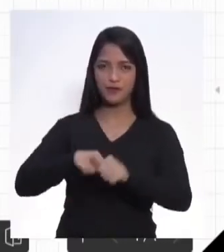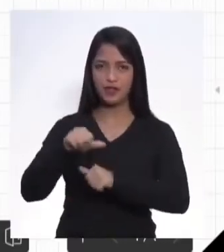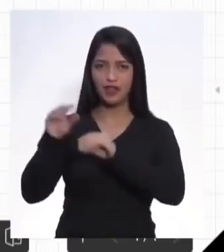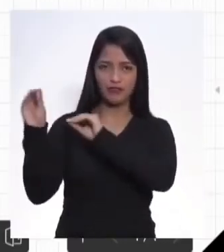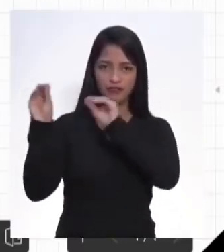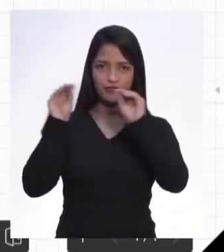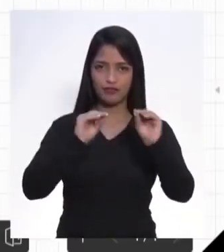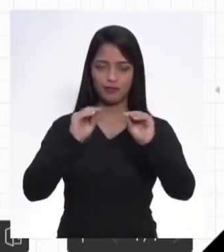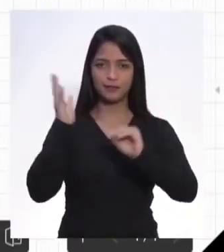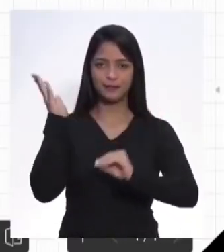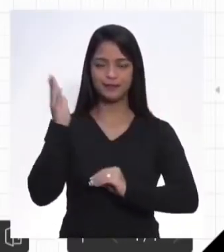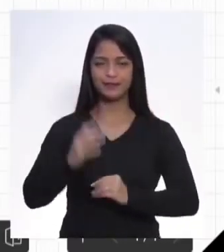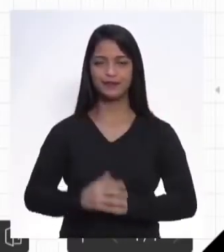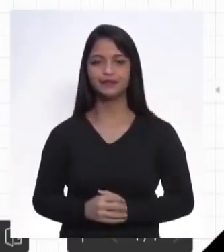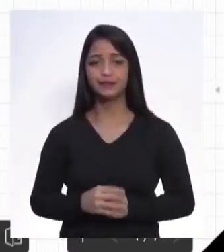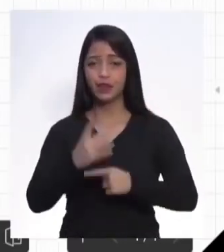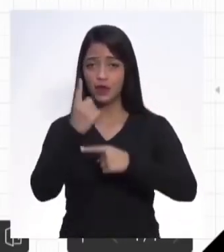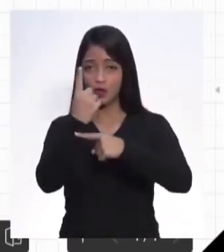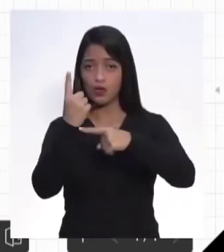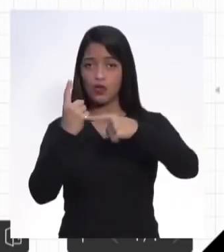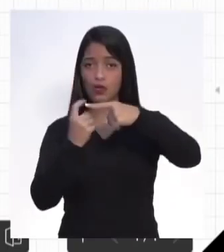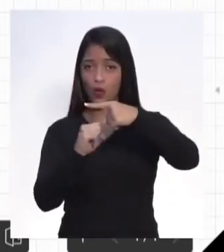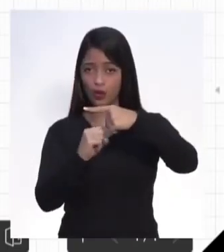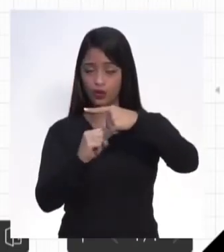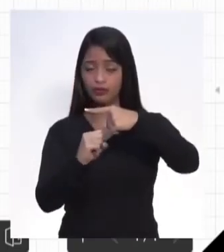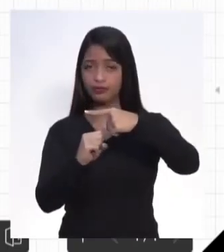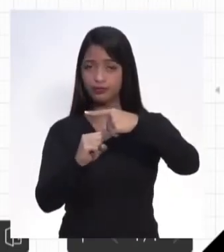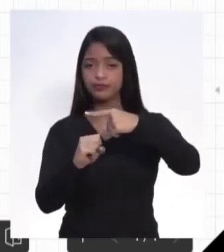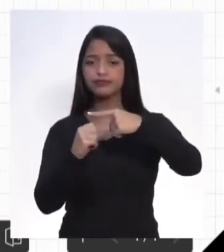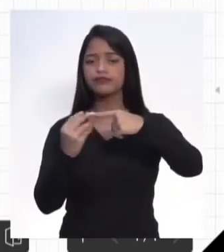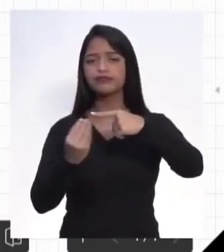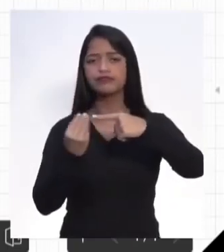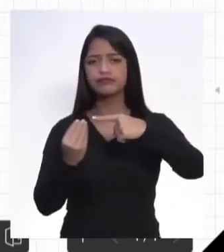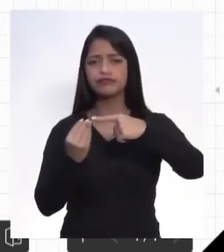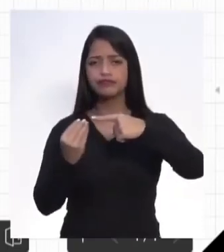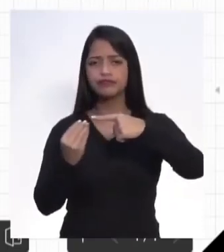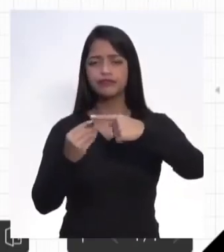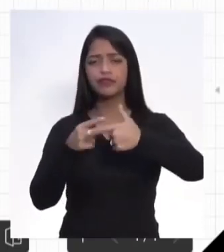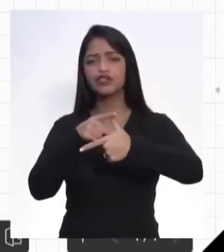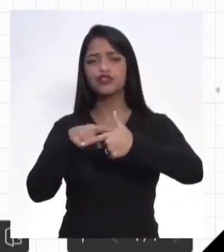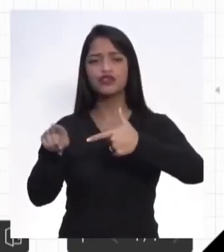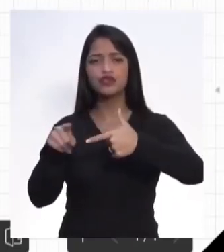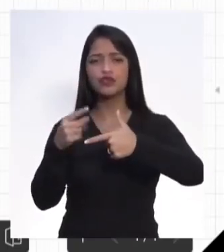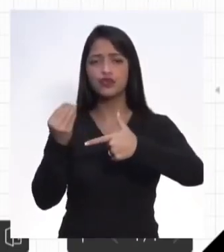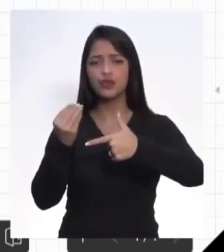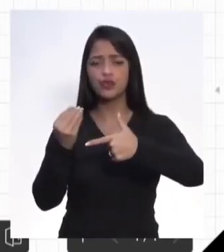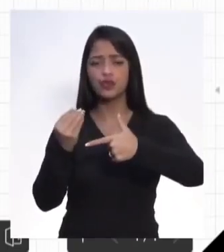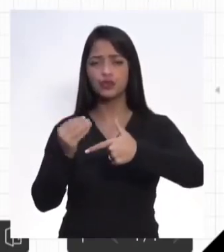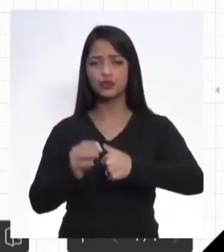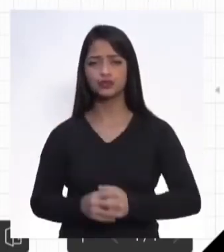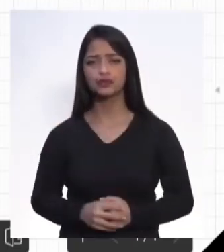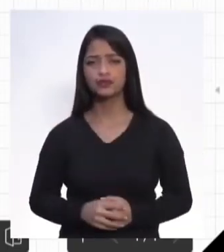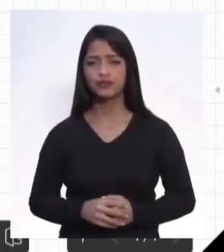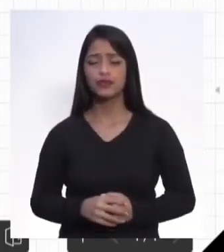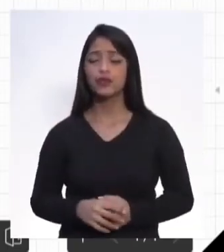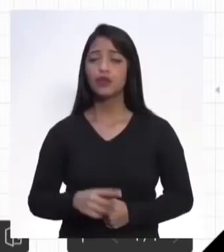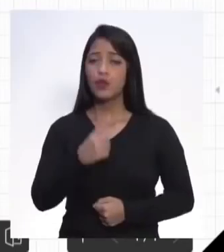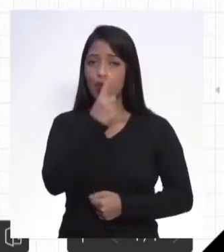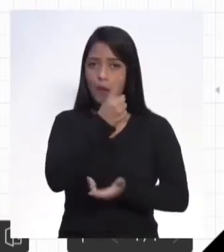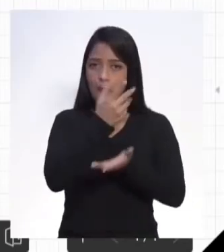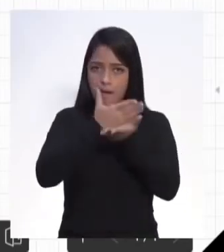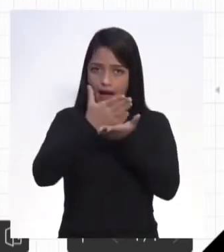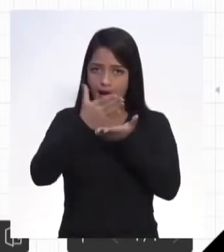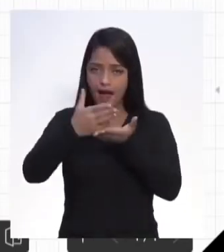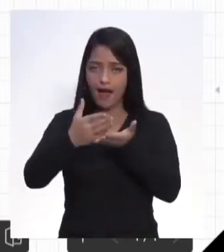8, beleza? Jeitão tradicional para você fazer essa divisão. Eu tenho uma parte e vou